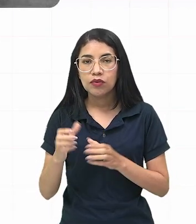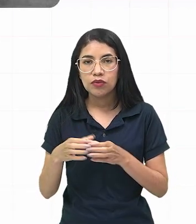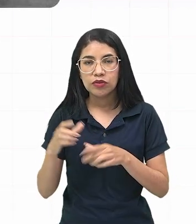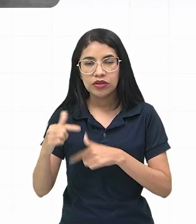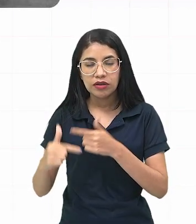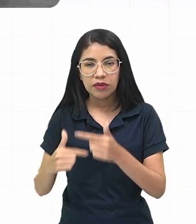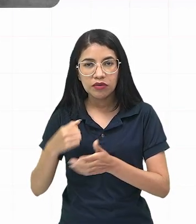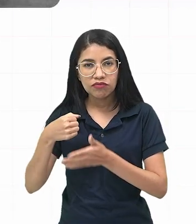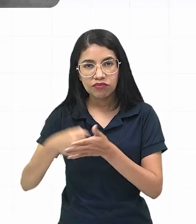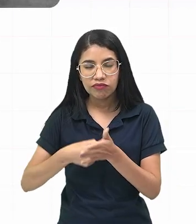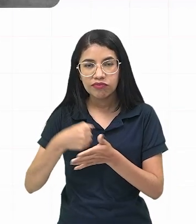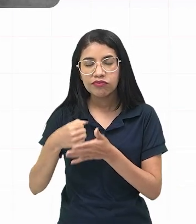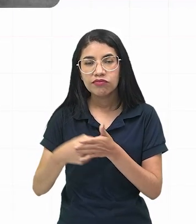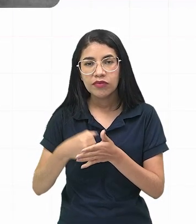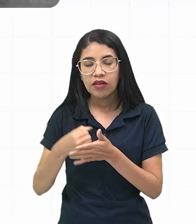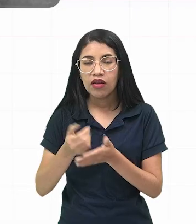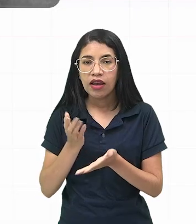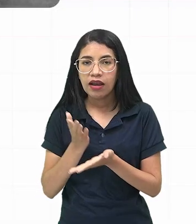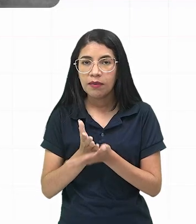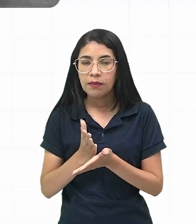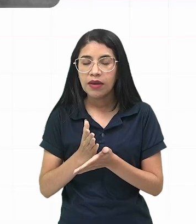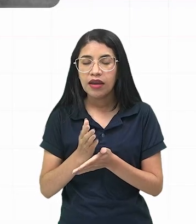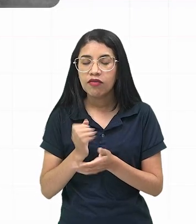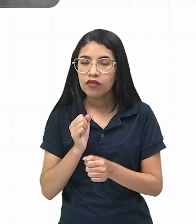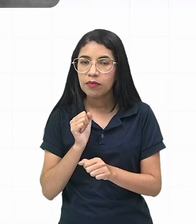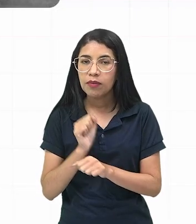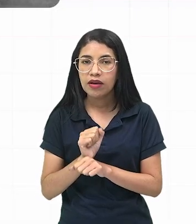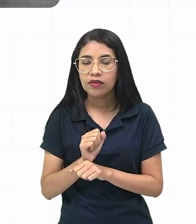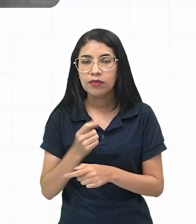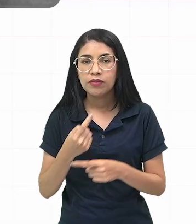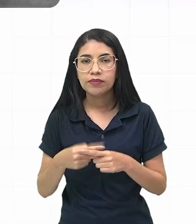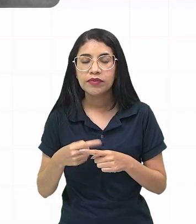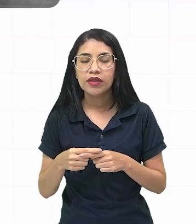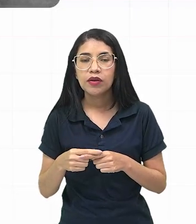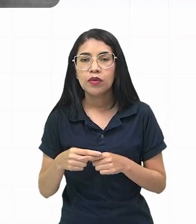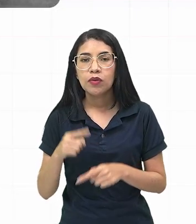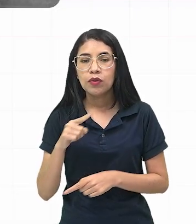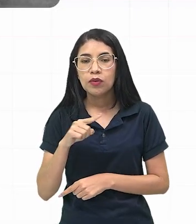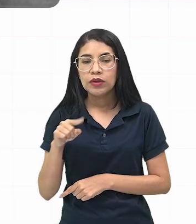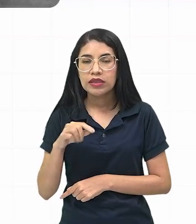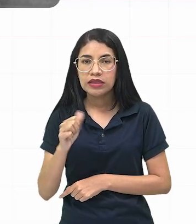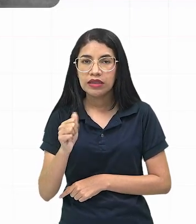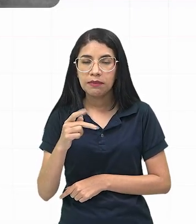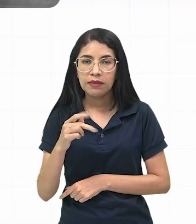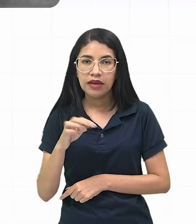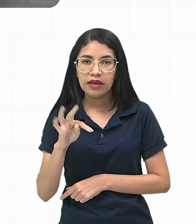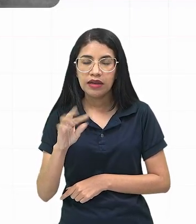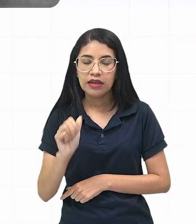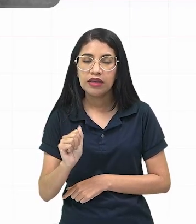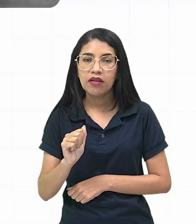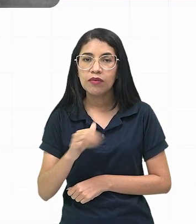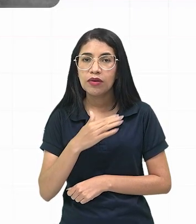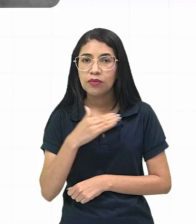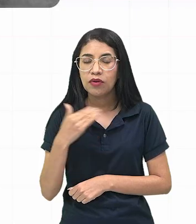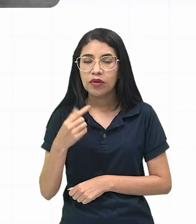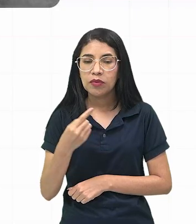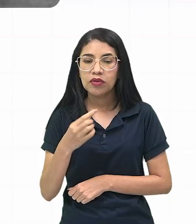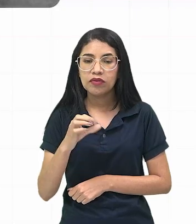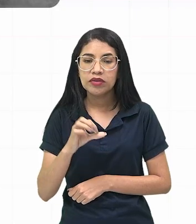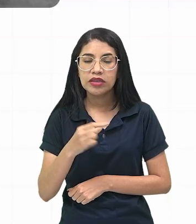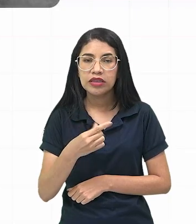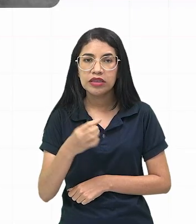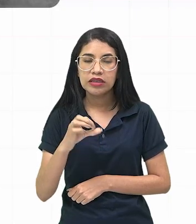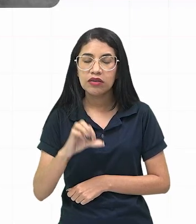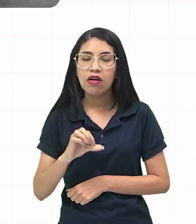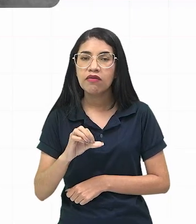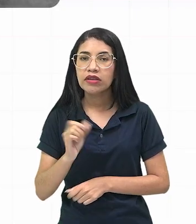muita luta, foram interrompidas. Por exemplo, o Emiliano Zapata foi assassinado em 1919, e isso